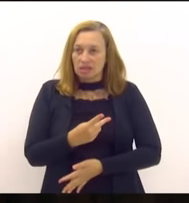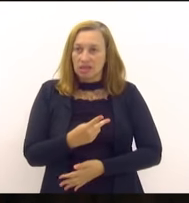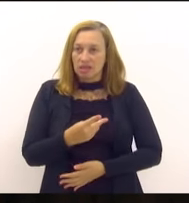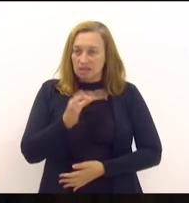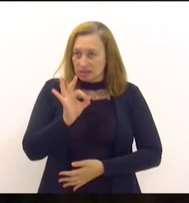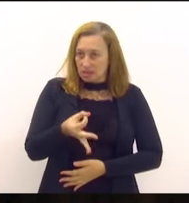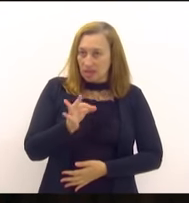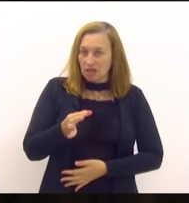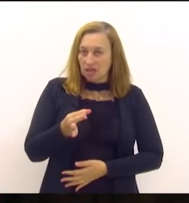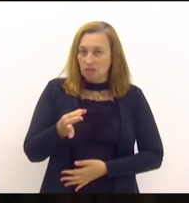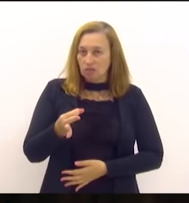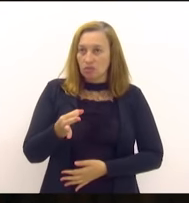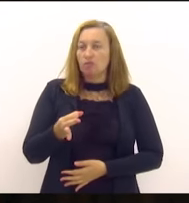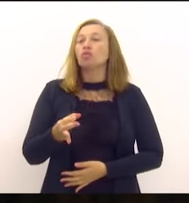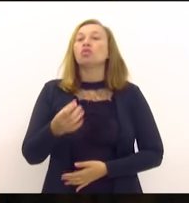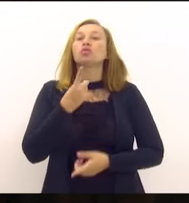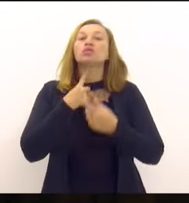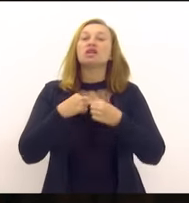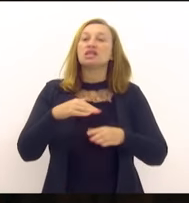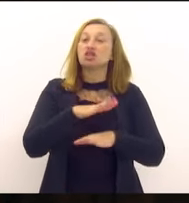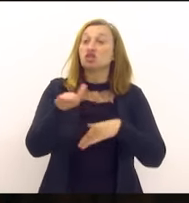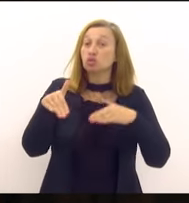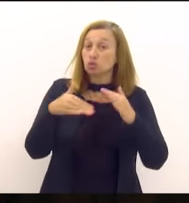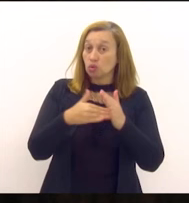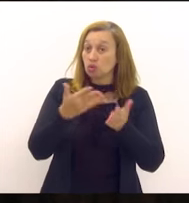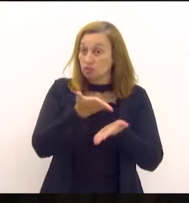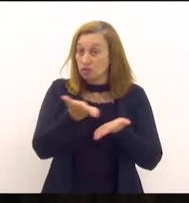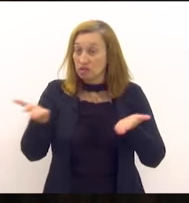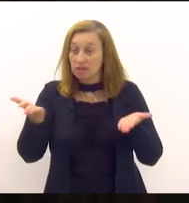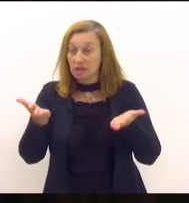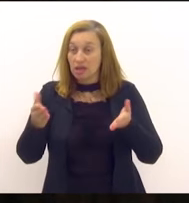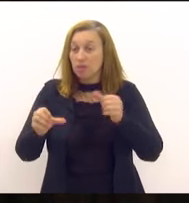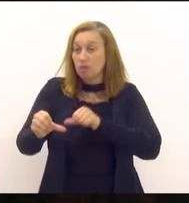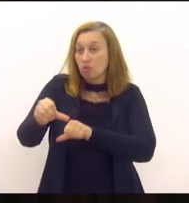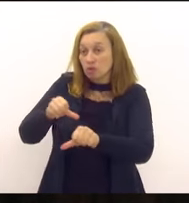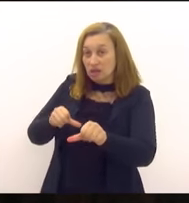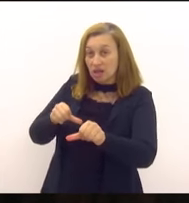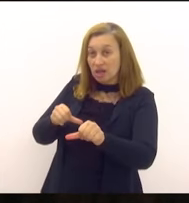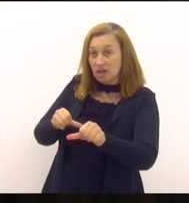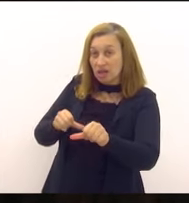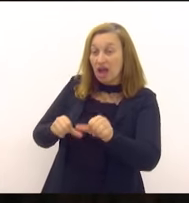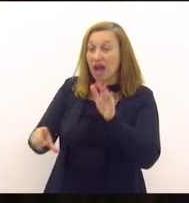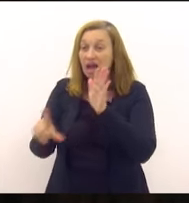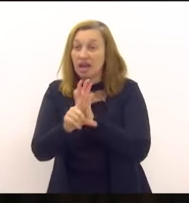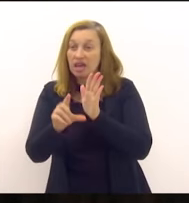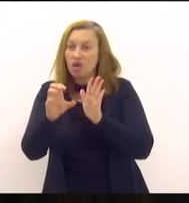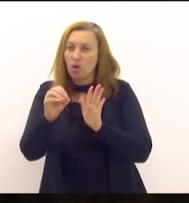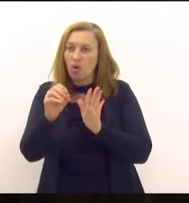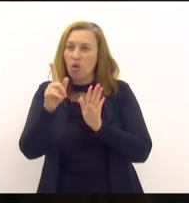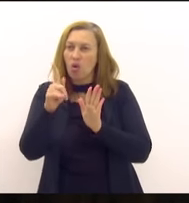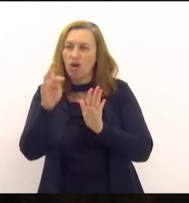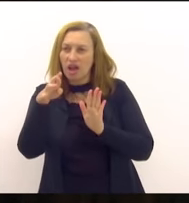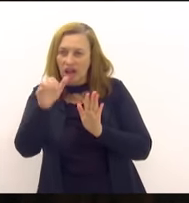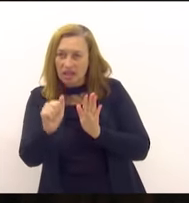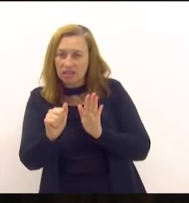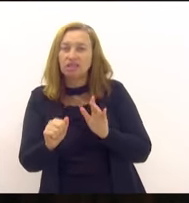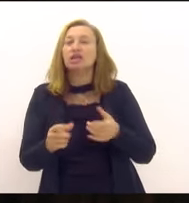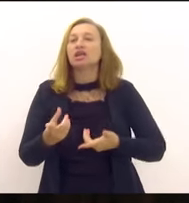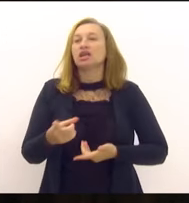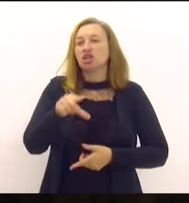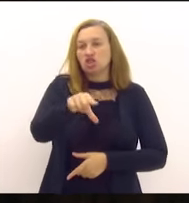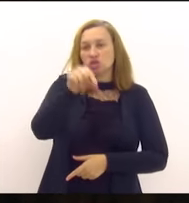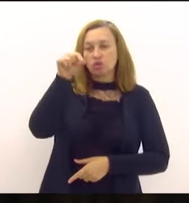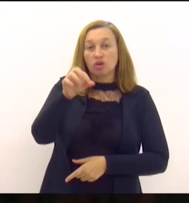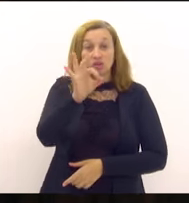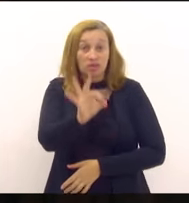aqui sempre prevalece a vontade da maioria, for aprovada a mudança da lei orgânica e nomeado, de fato, o delegado Marcos Amin,